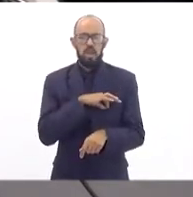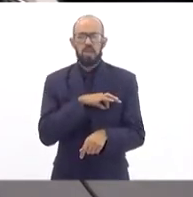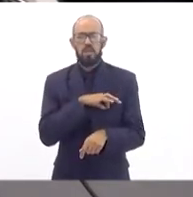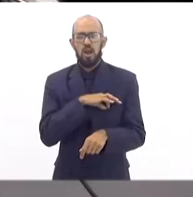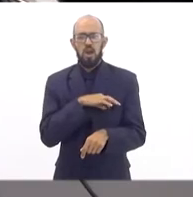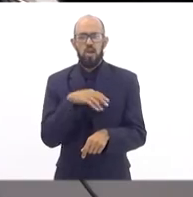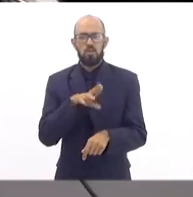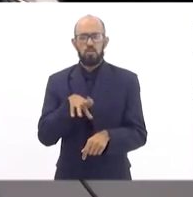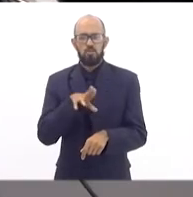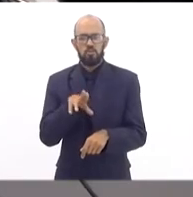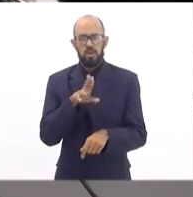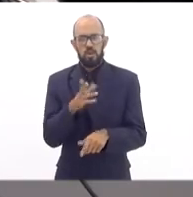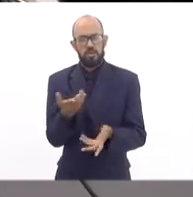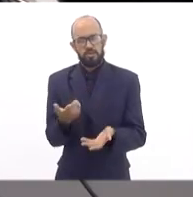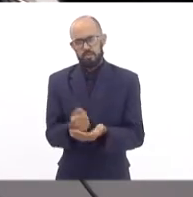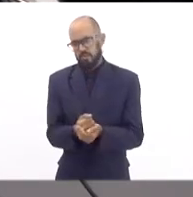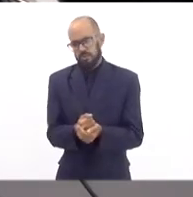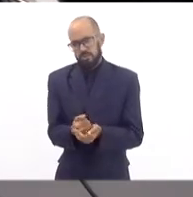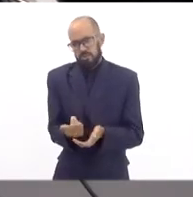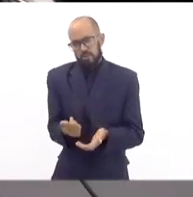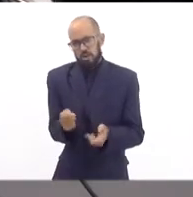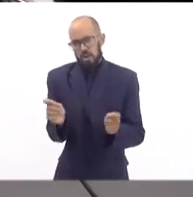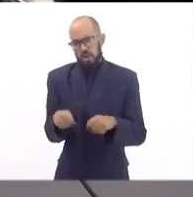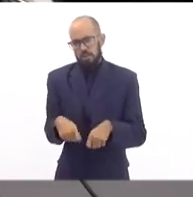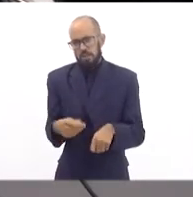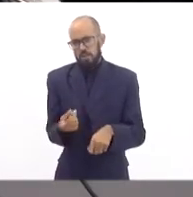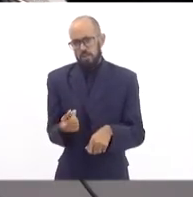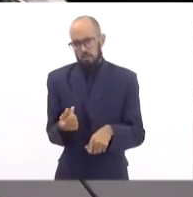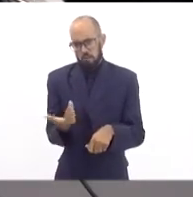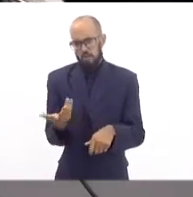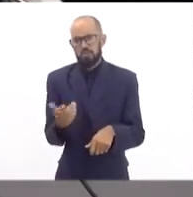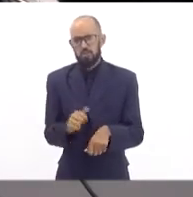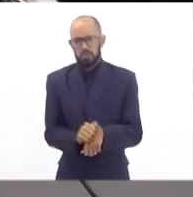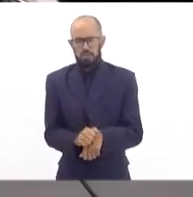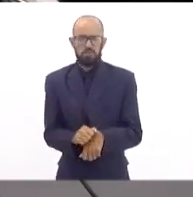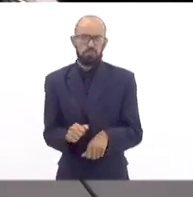dos usuários, poder econômico, aquisitivo das pessoas.